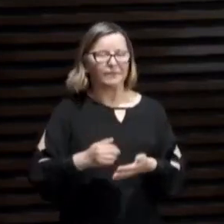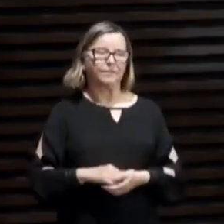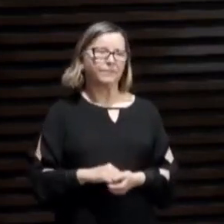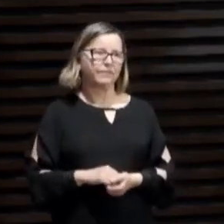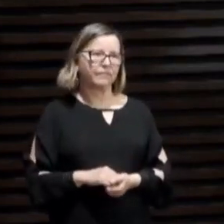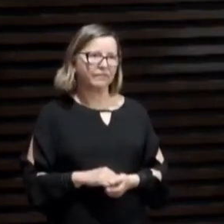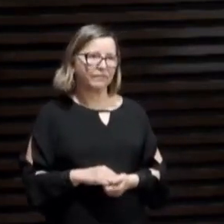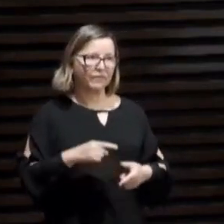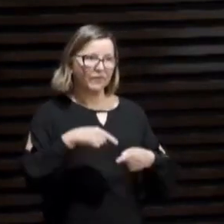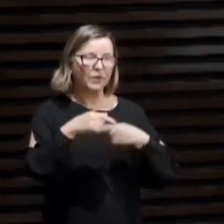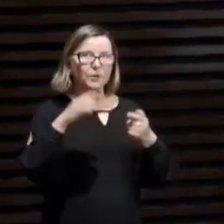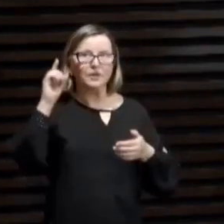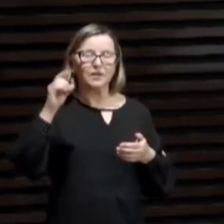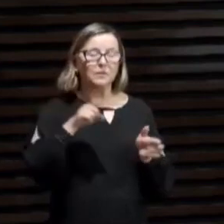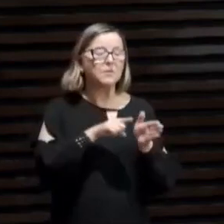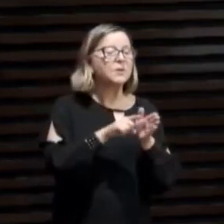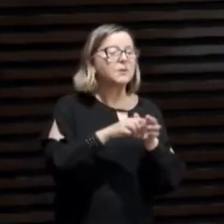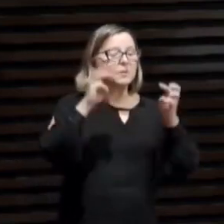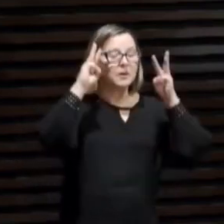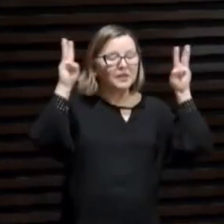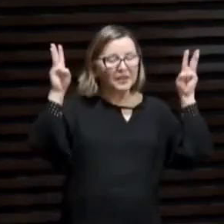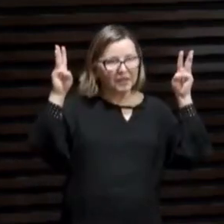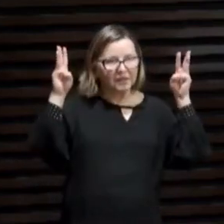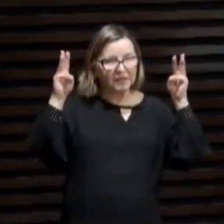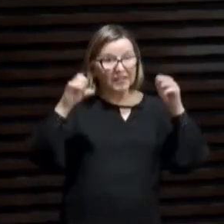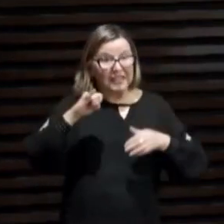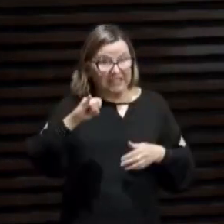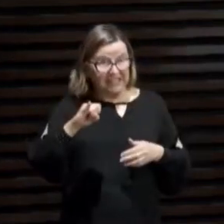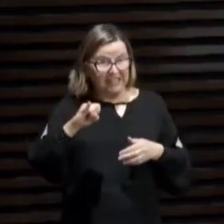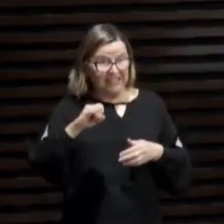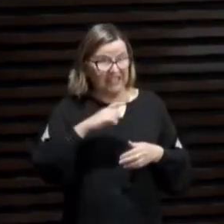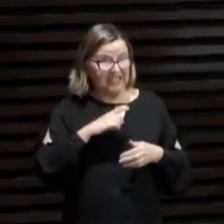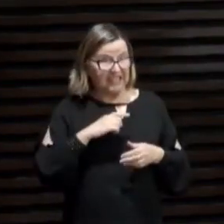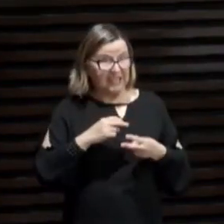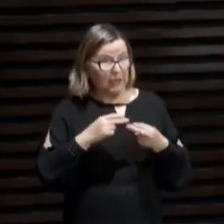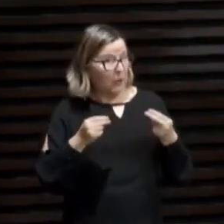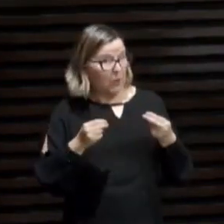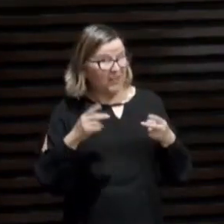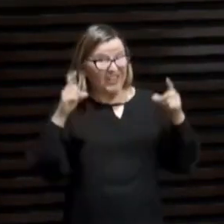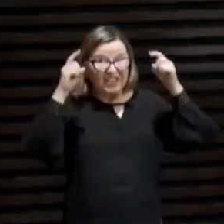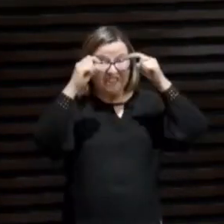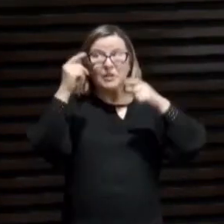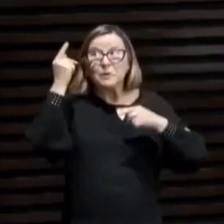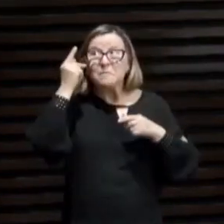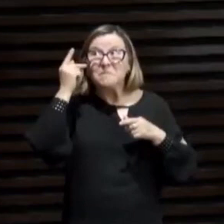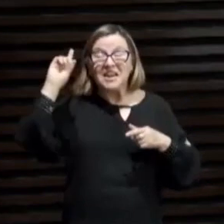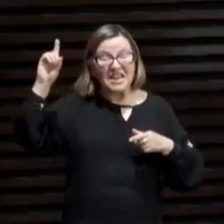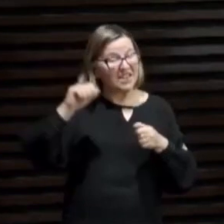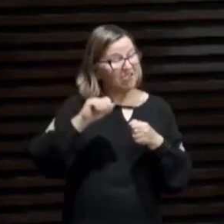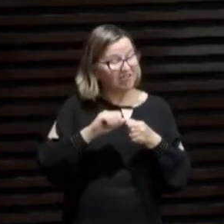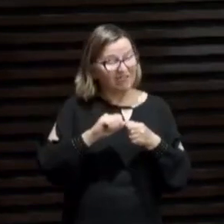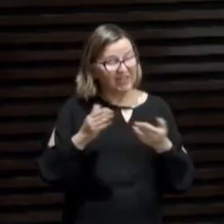Depois que Deus perguntou a Moisés se havia coisa demasiadamente difícil, Moisés ficou quieto. Números